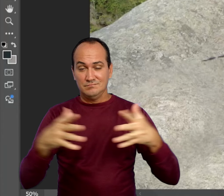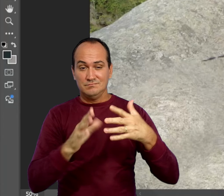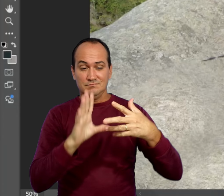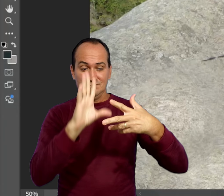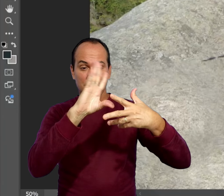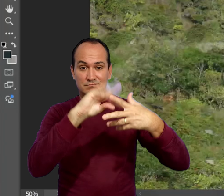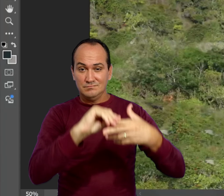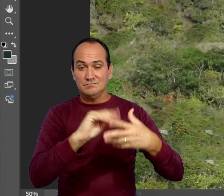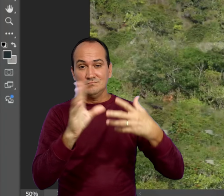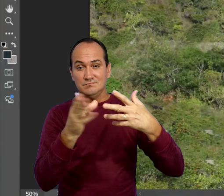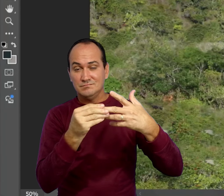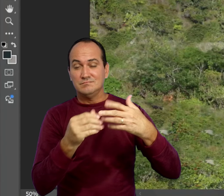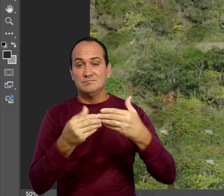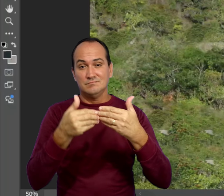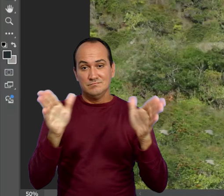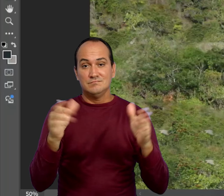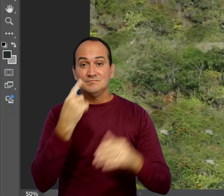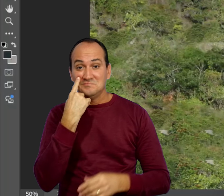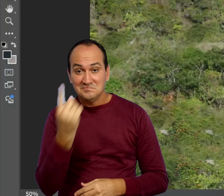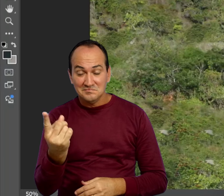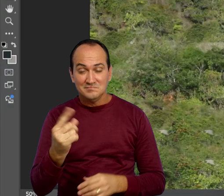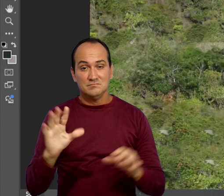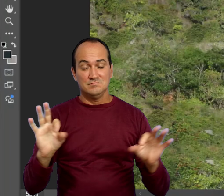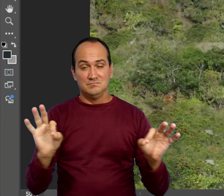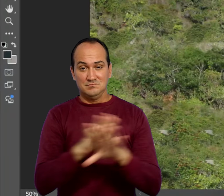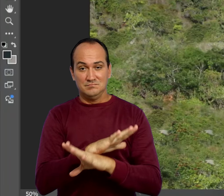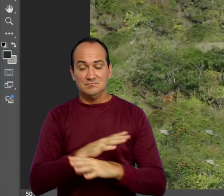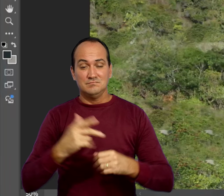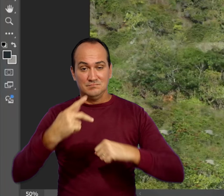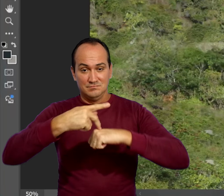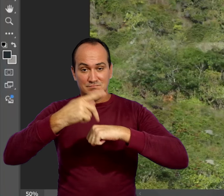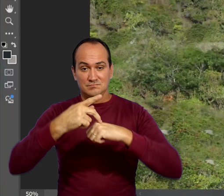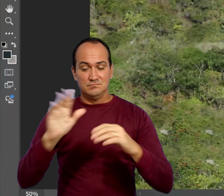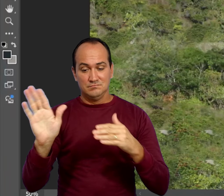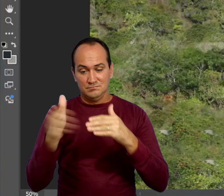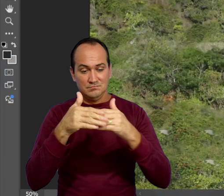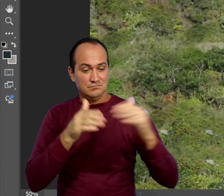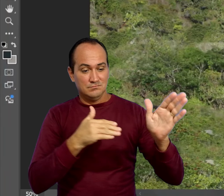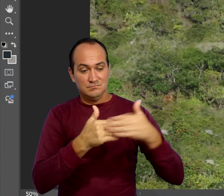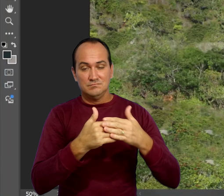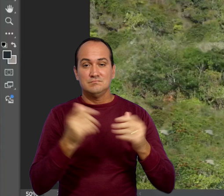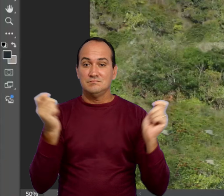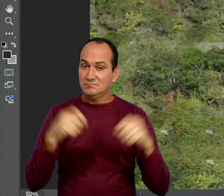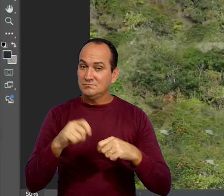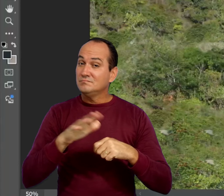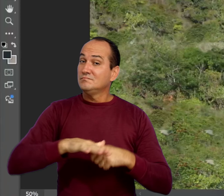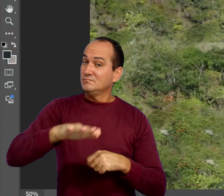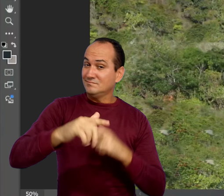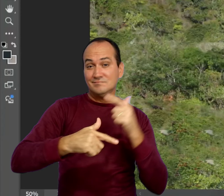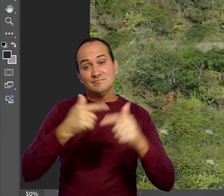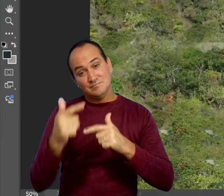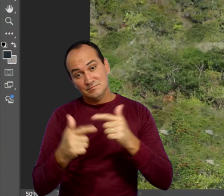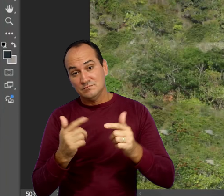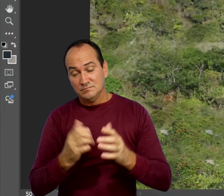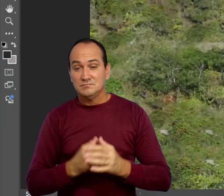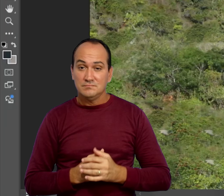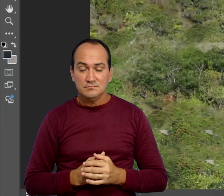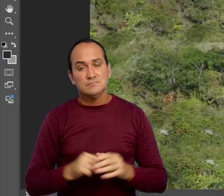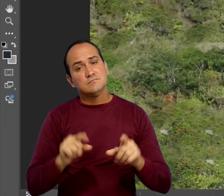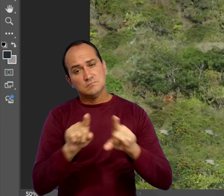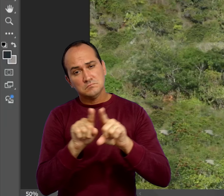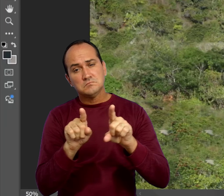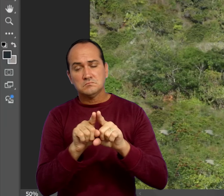Eu vou desligar aqui a primeira para vocês verem. Então, ó, eu completei a parte que a outra pedra cobria, justamente para que eu tivesse mais área para